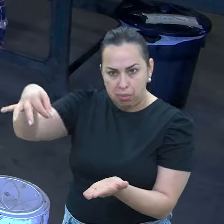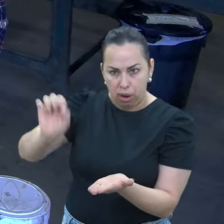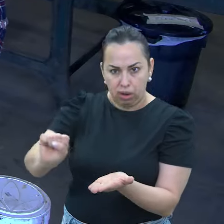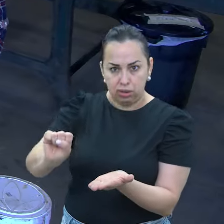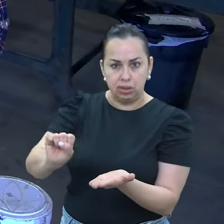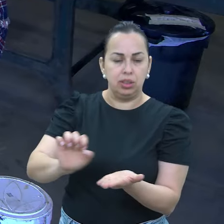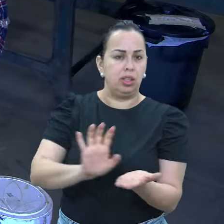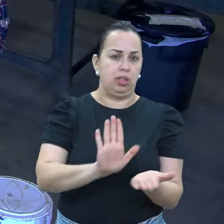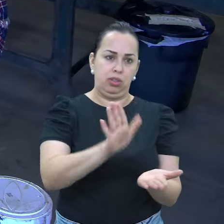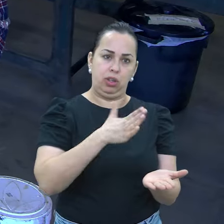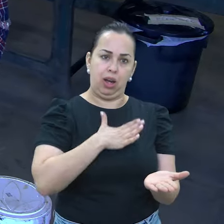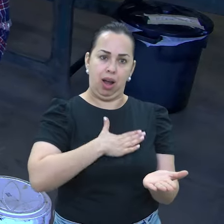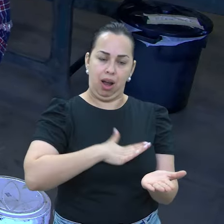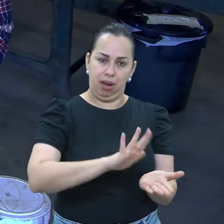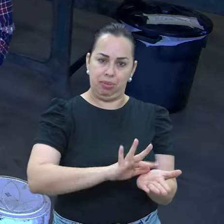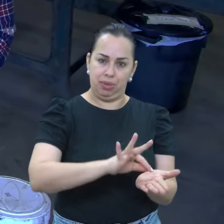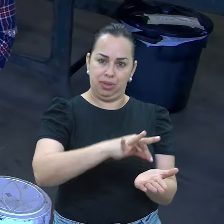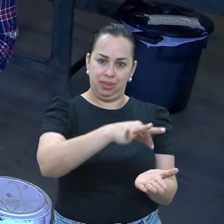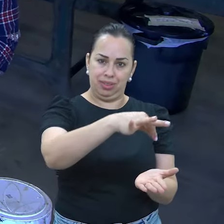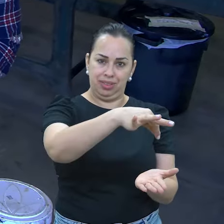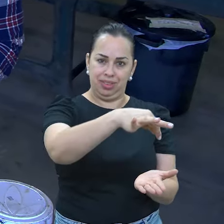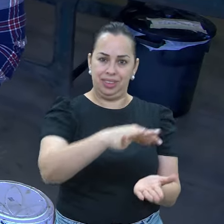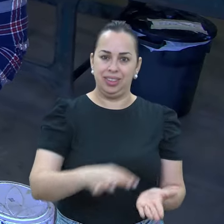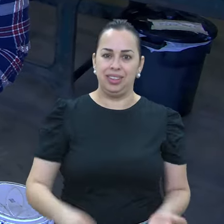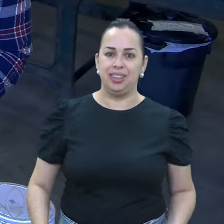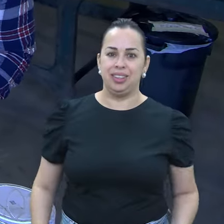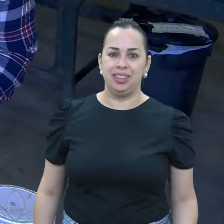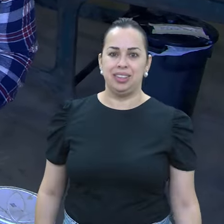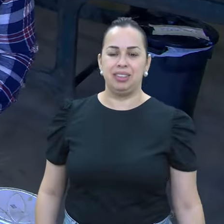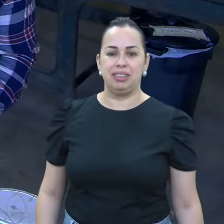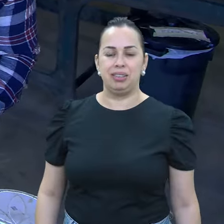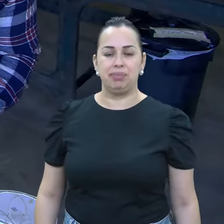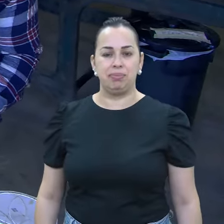Posso tirar? Pode tirar devagarinho.